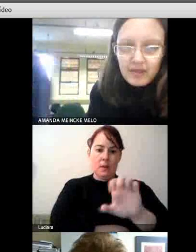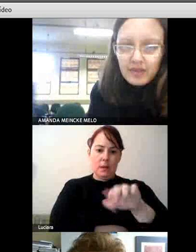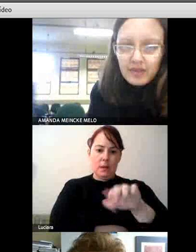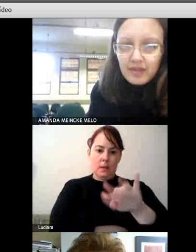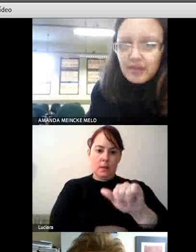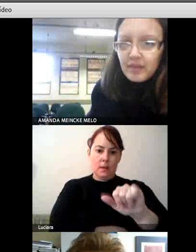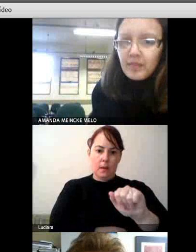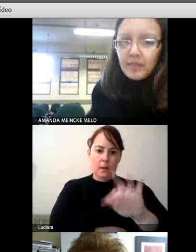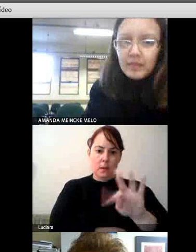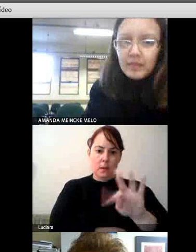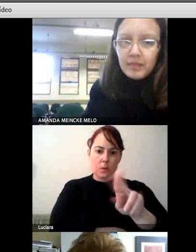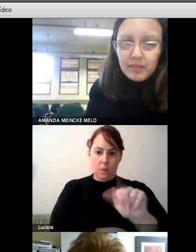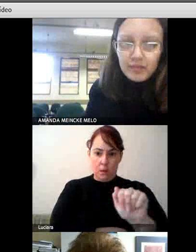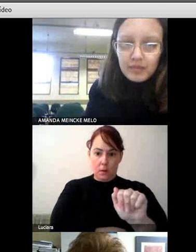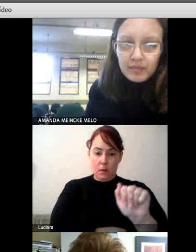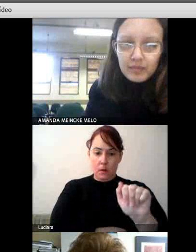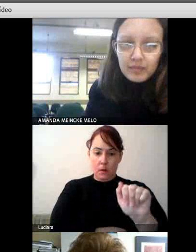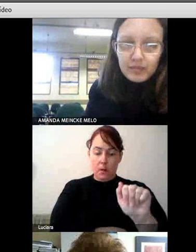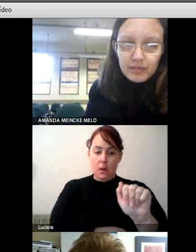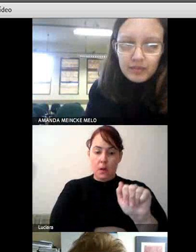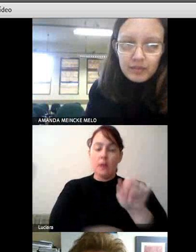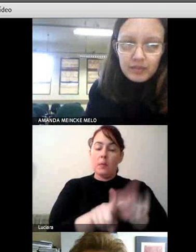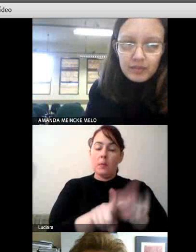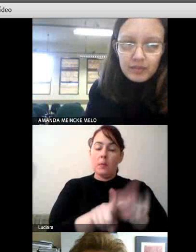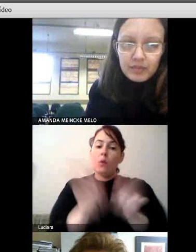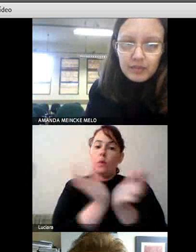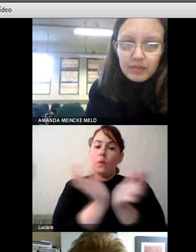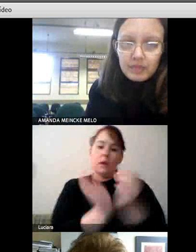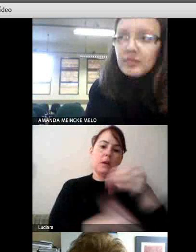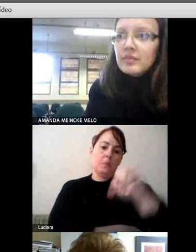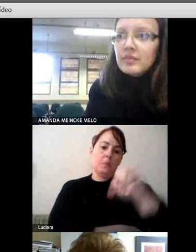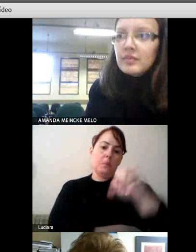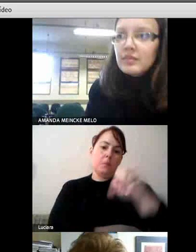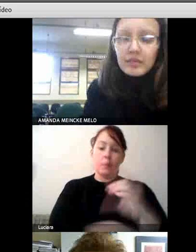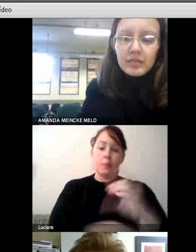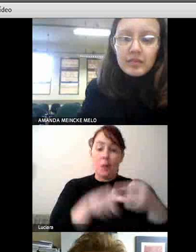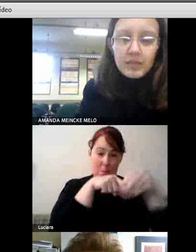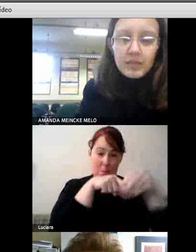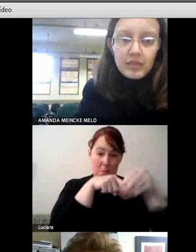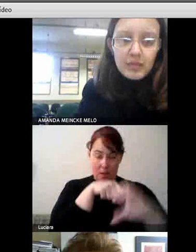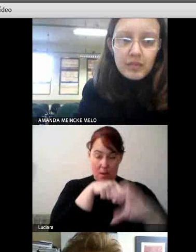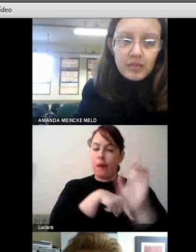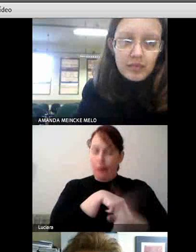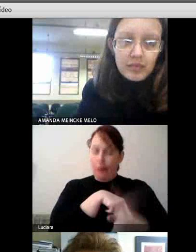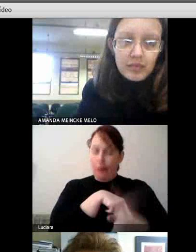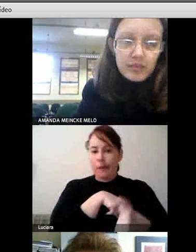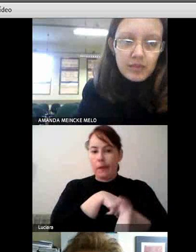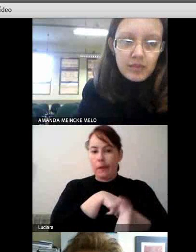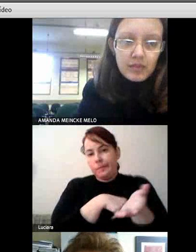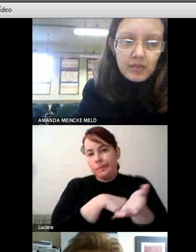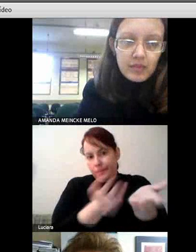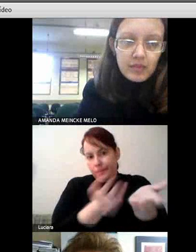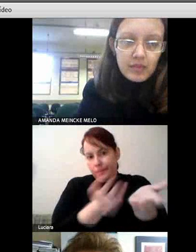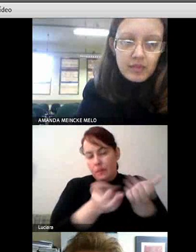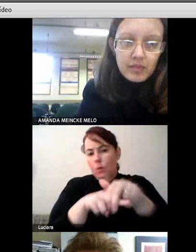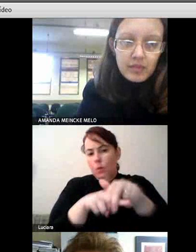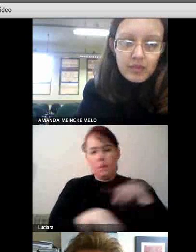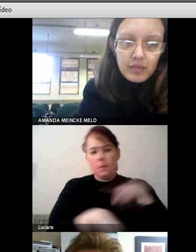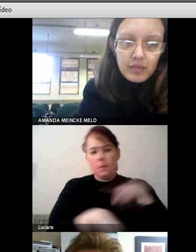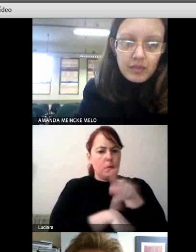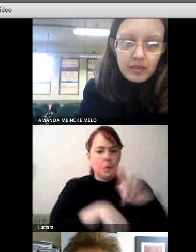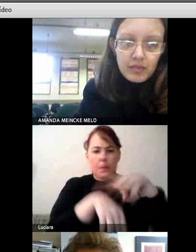mas é tanto esforço, é tanto trabalho, eu estou com 2, 3 anos de licenciado e